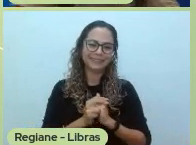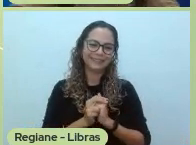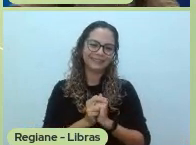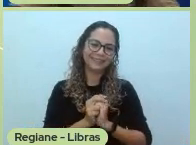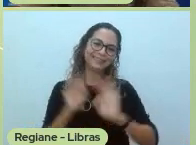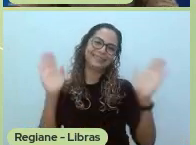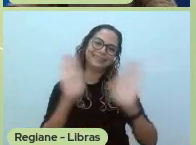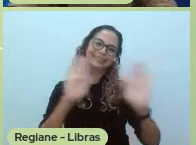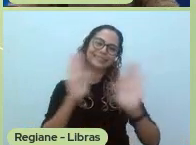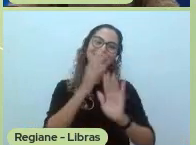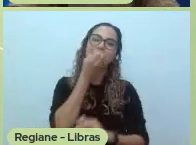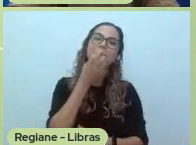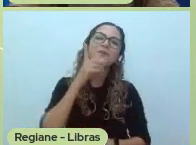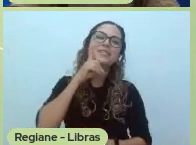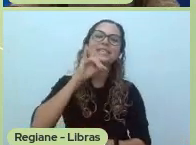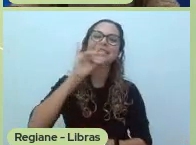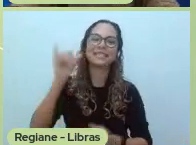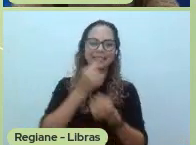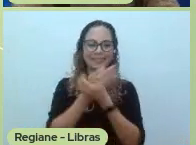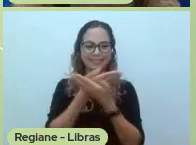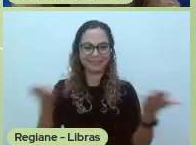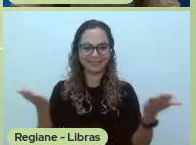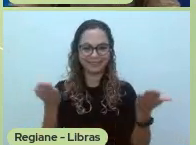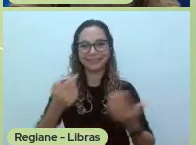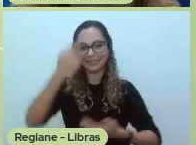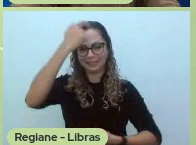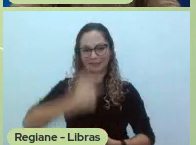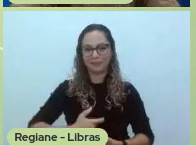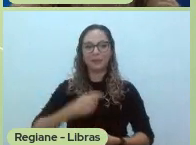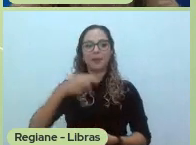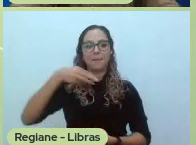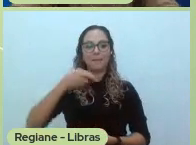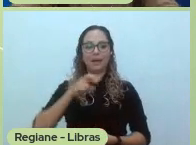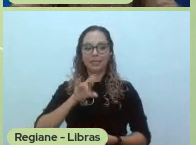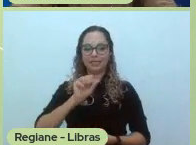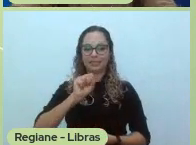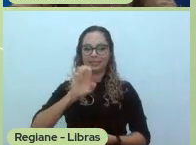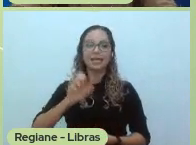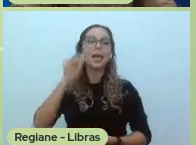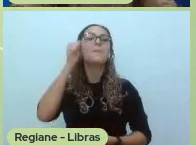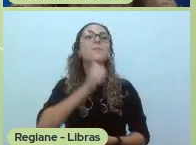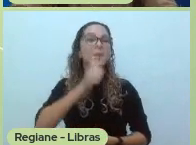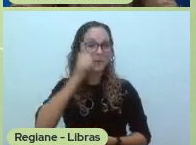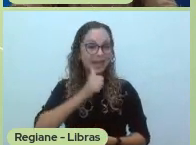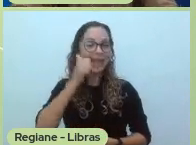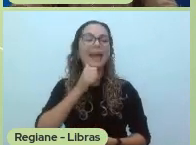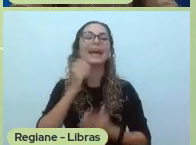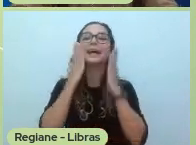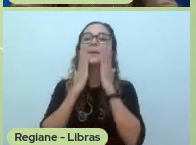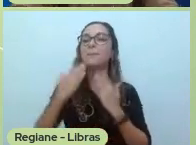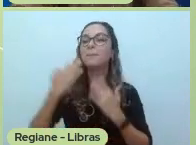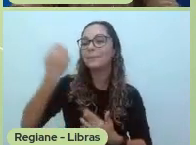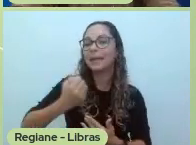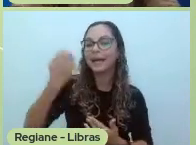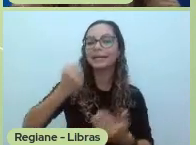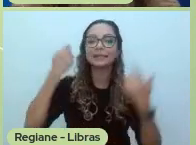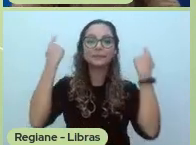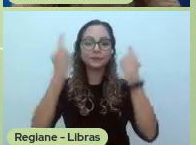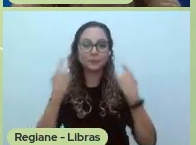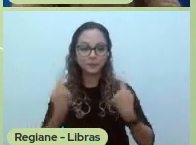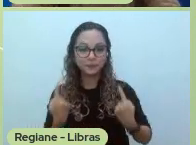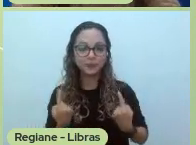Bom dia a todas e todos, eu sou Marisa De Luca, eu sou mulher branca de cabelos castanhos,